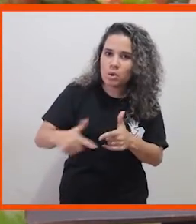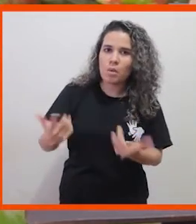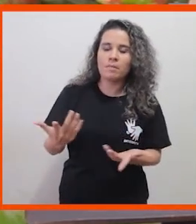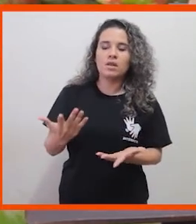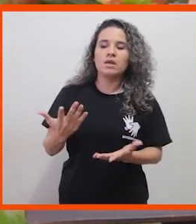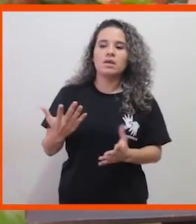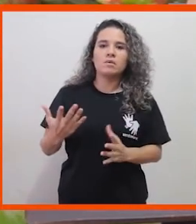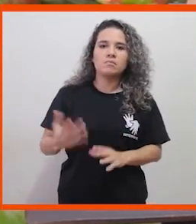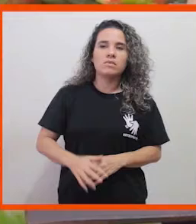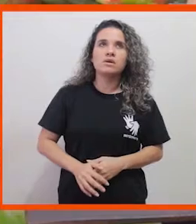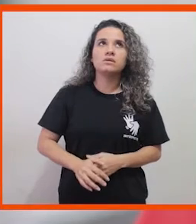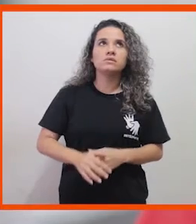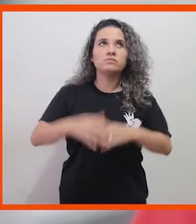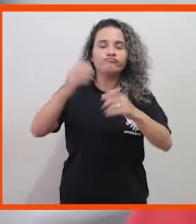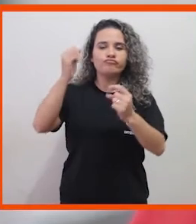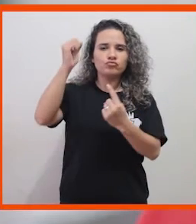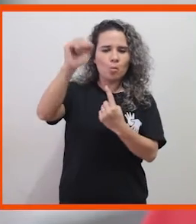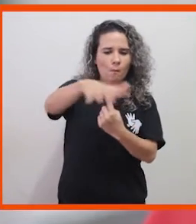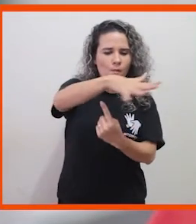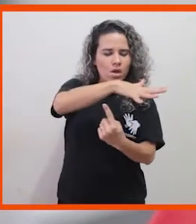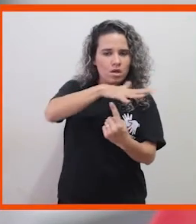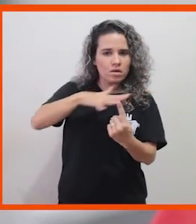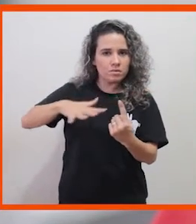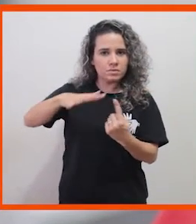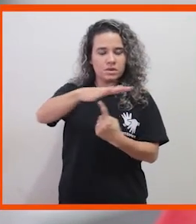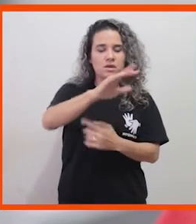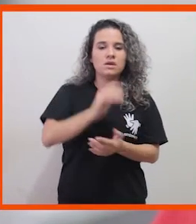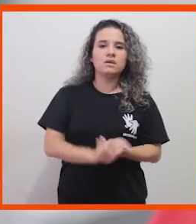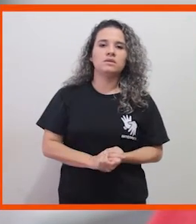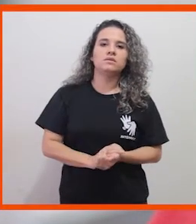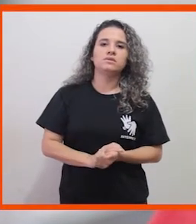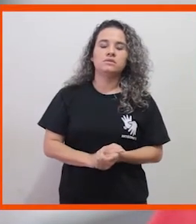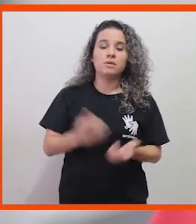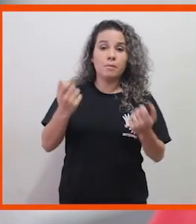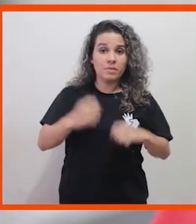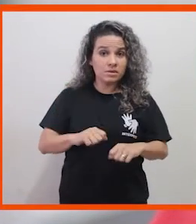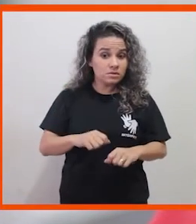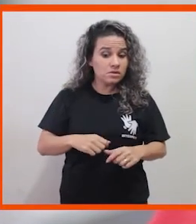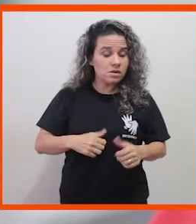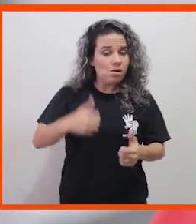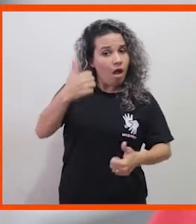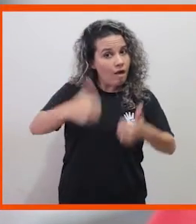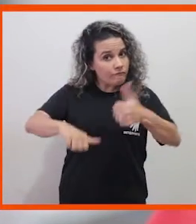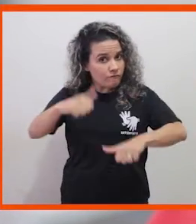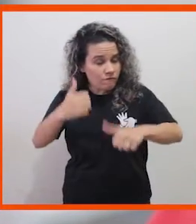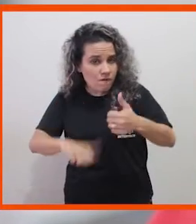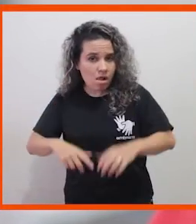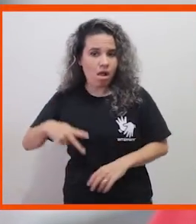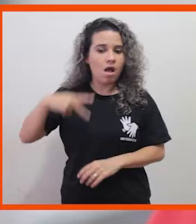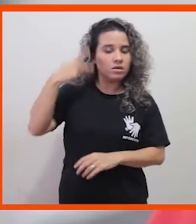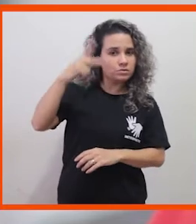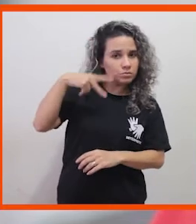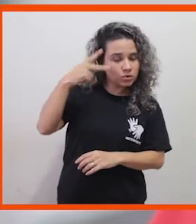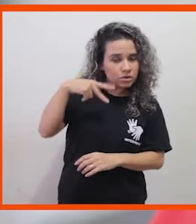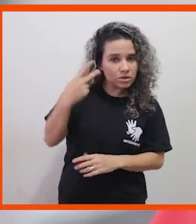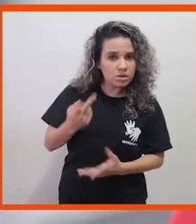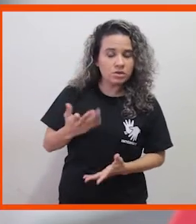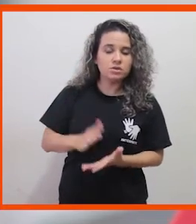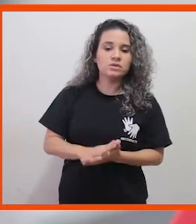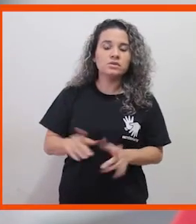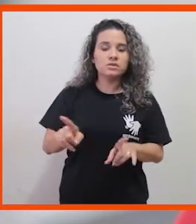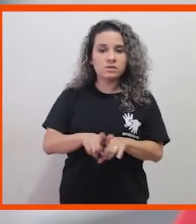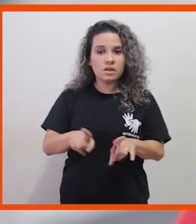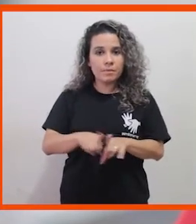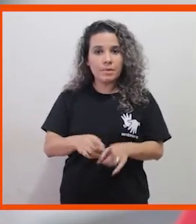planejamentos nacionais, certo? Exatamente. Além de melhorar a educação, aumentar a conscientização e a capacidade humana e